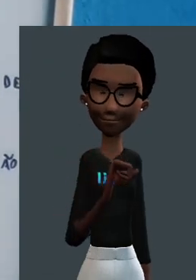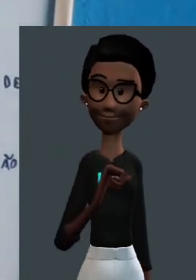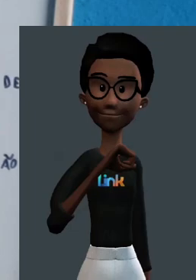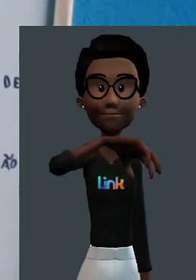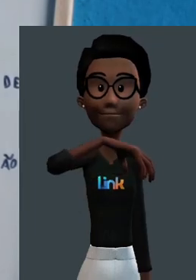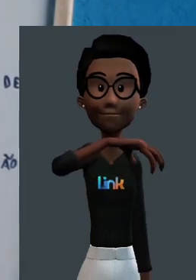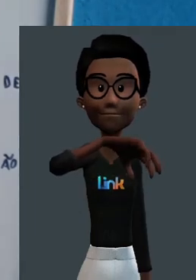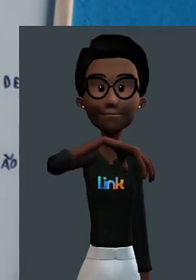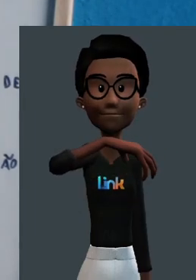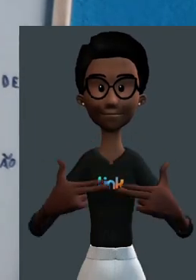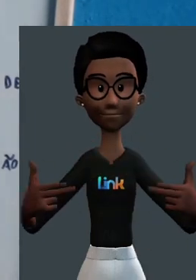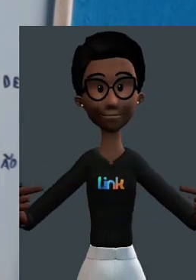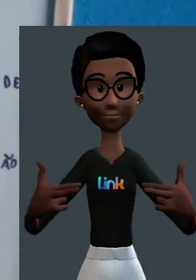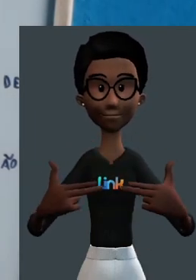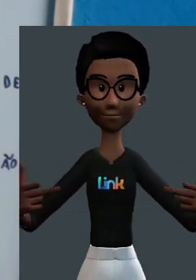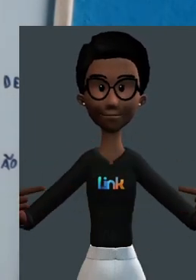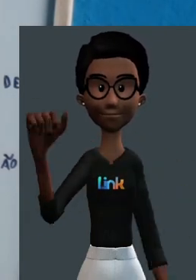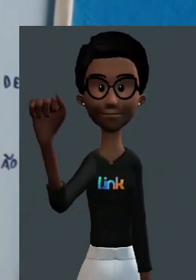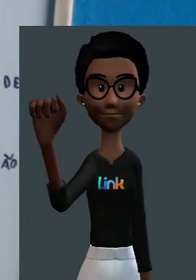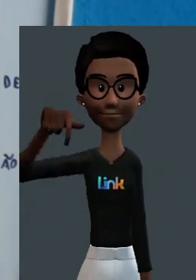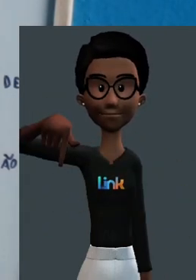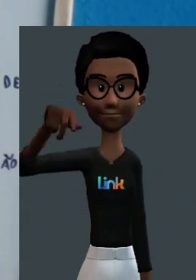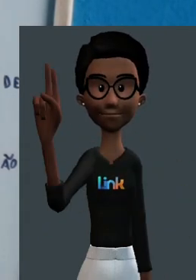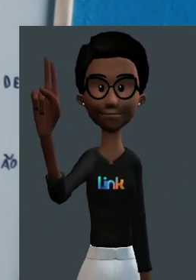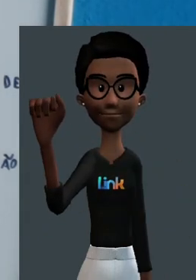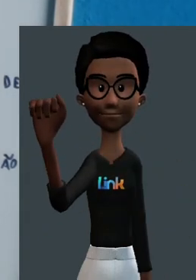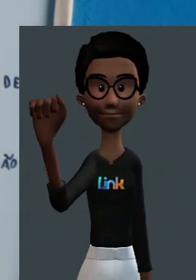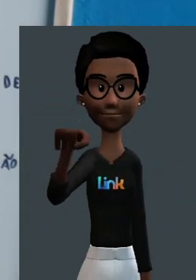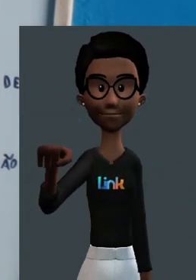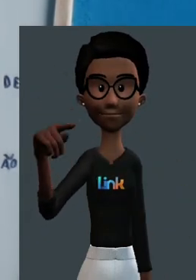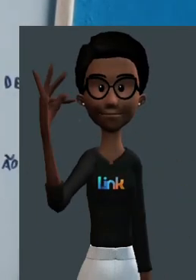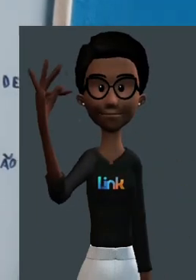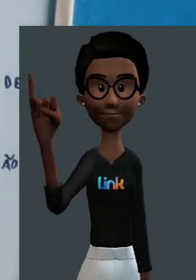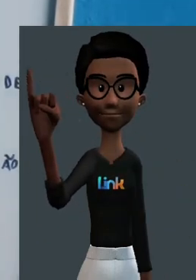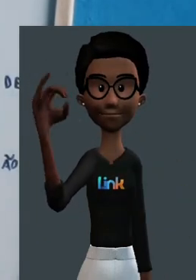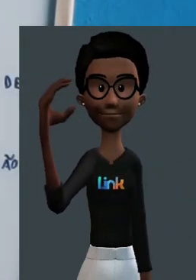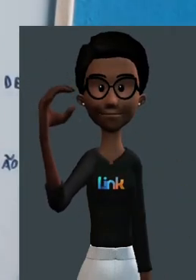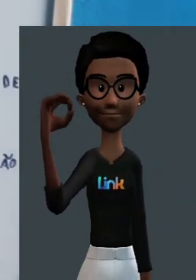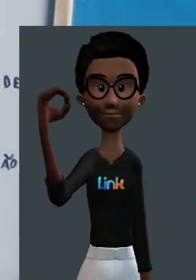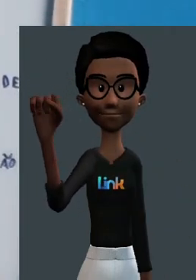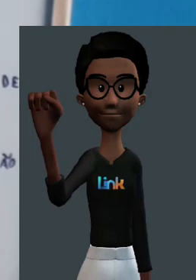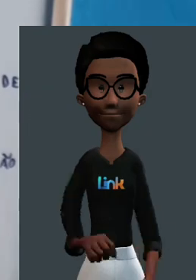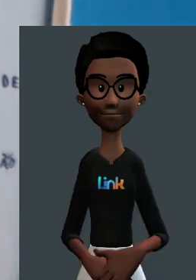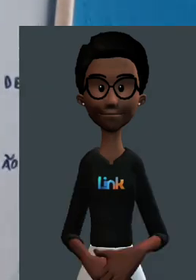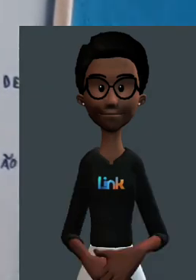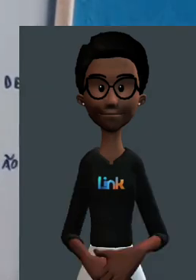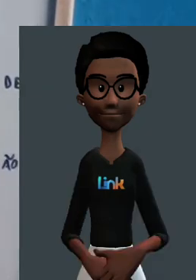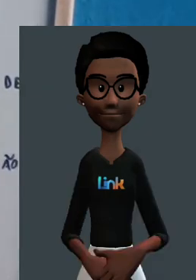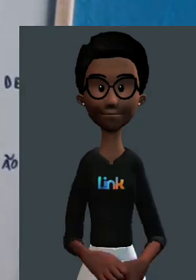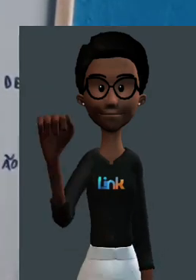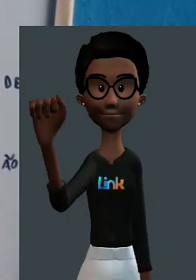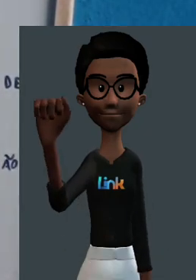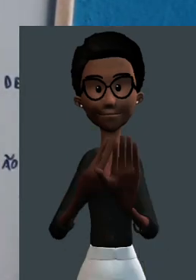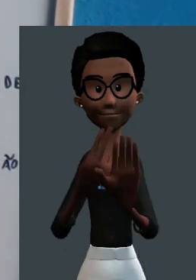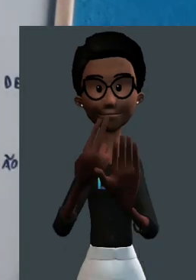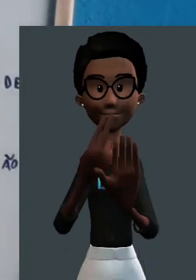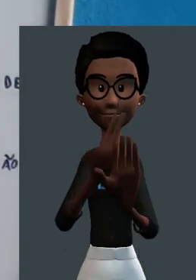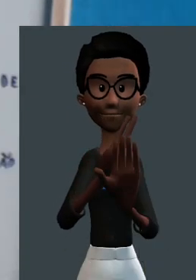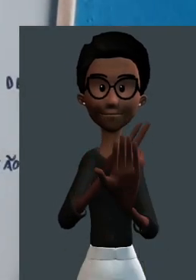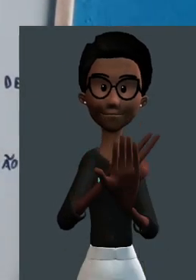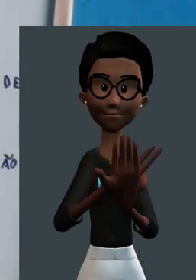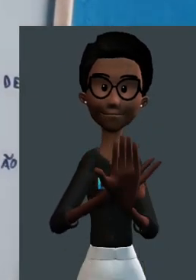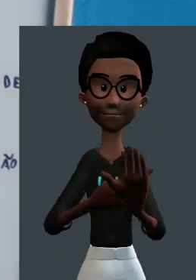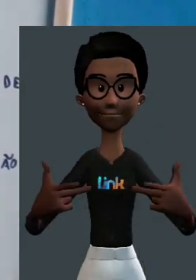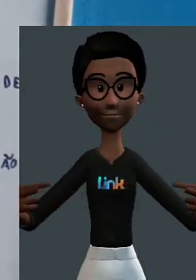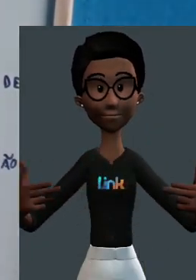sons vocálicos. Exemplo, Aurora ama animais aquáticos. O som que mais se repetiu aqui foi a da letra A, que é